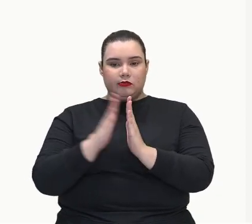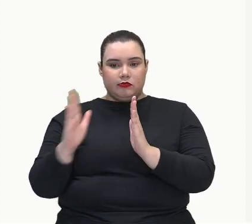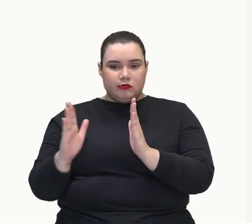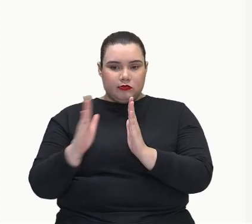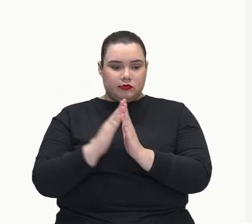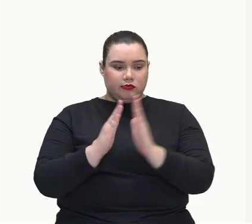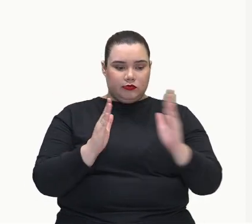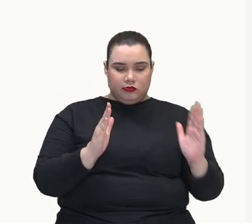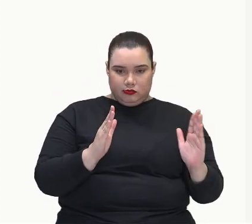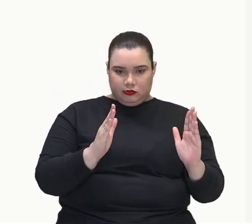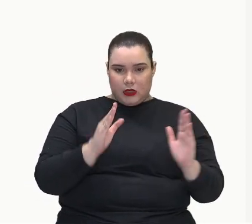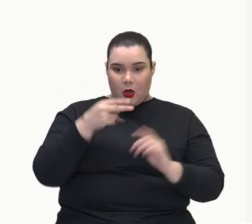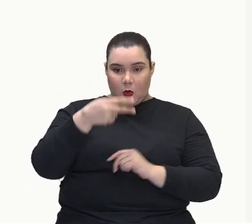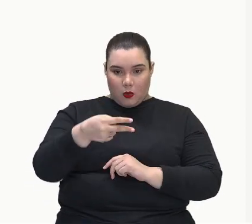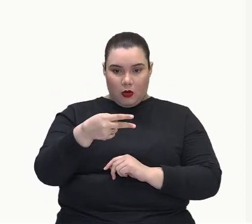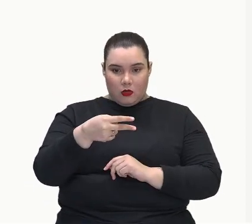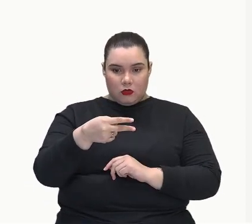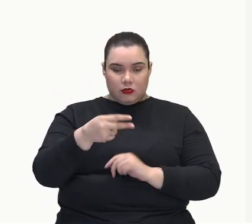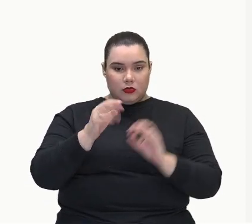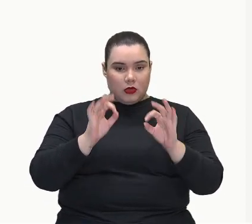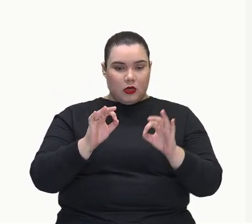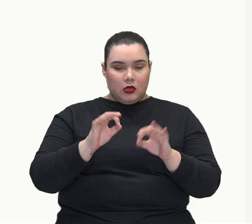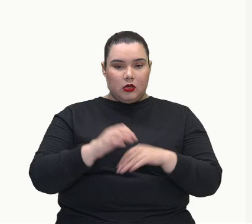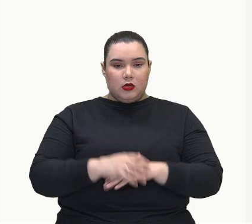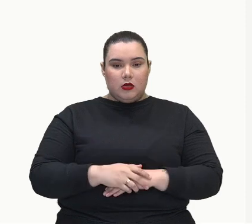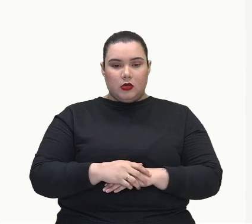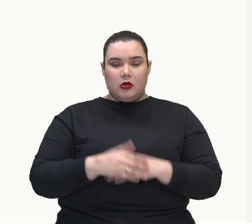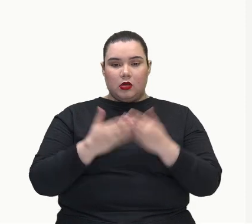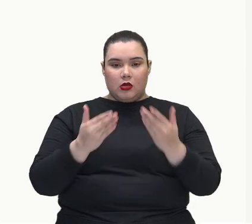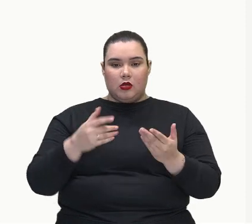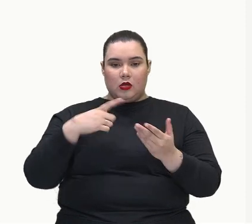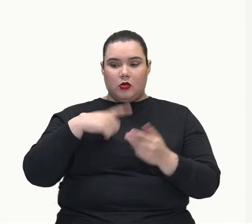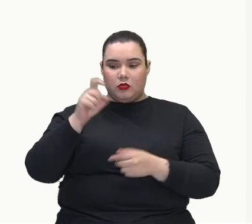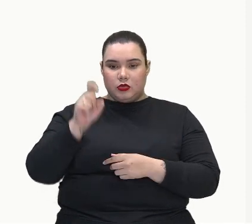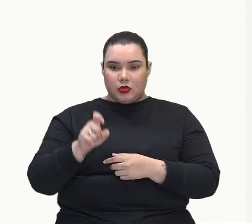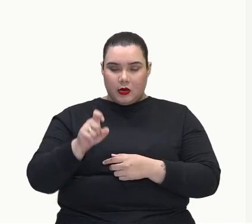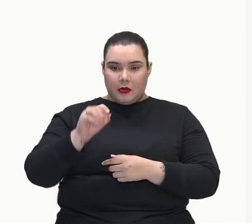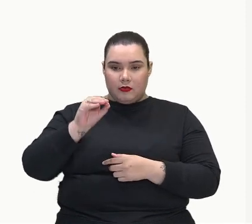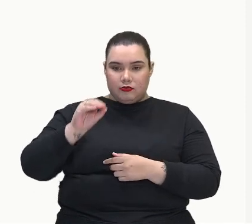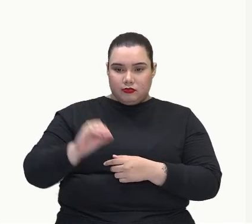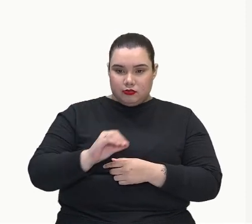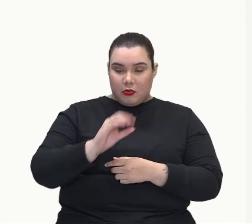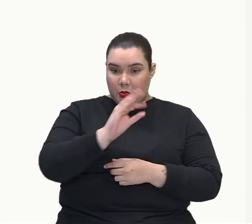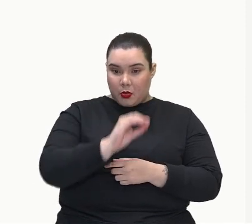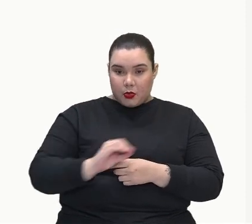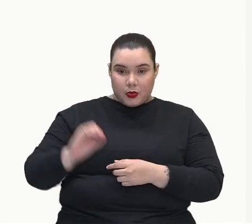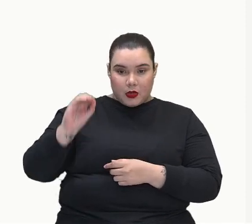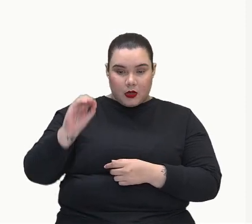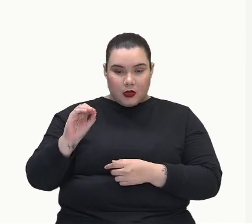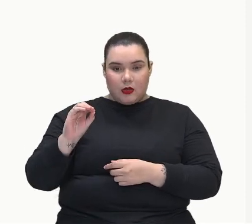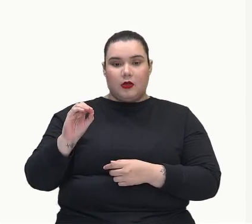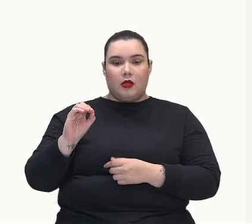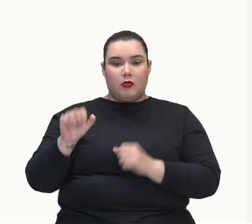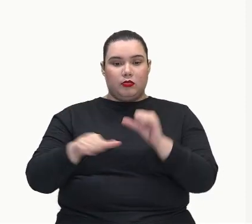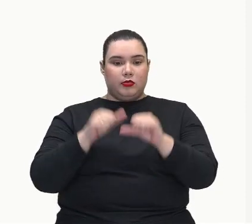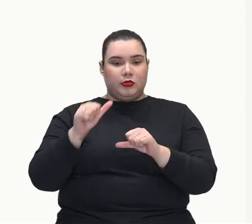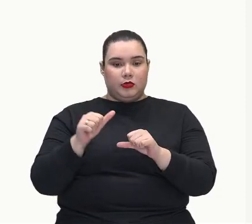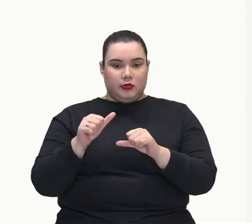igualdade. Então, o que iria acontecer? Quando esse x viesse para cá, ele viria com o sinal